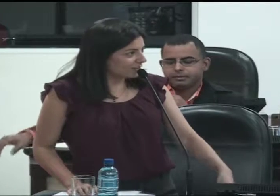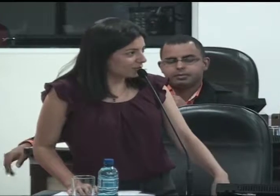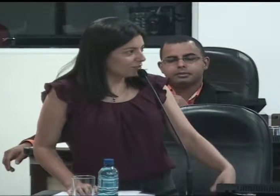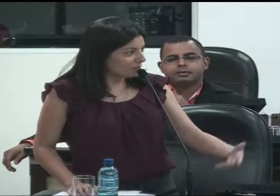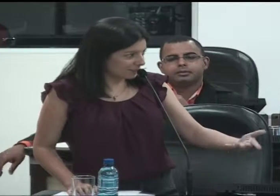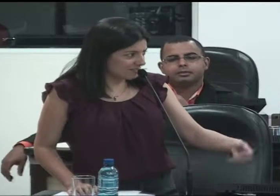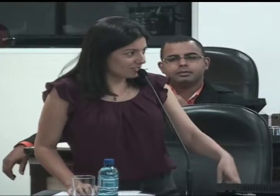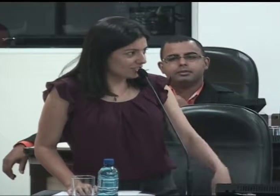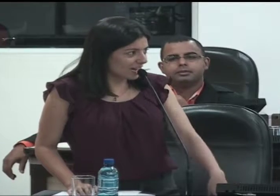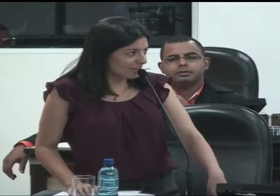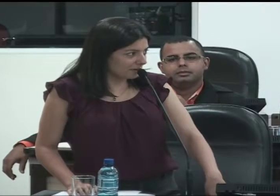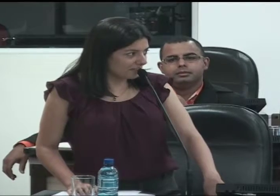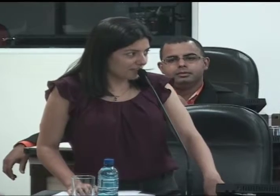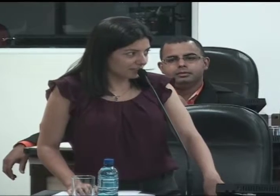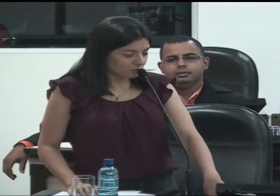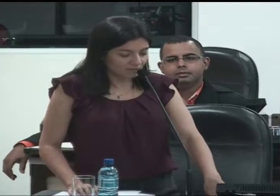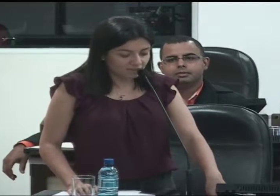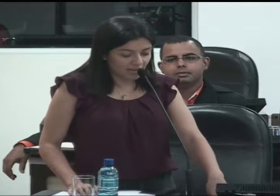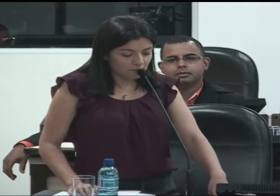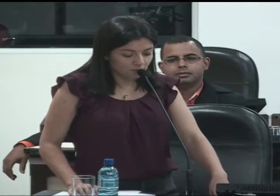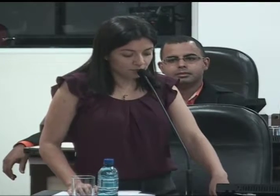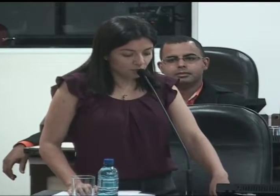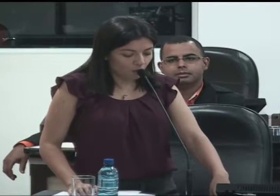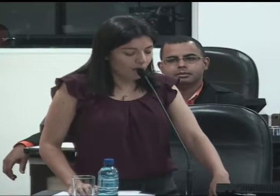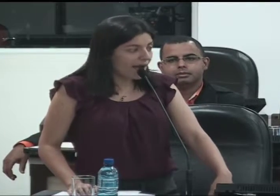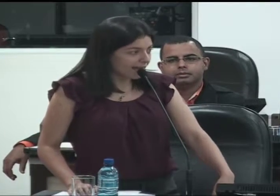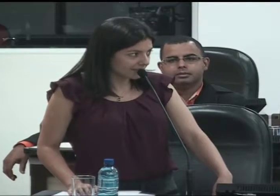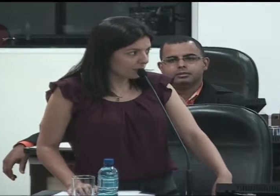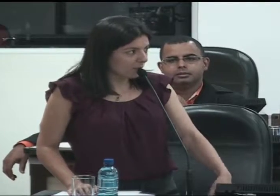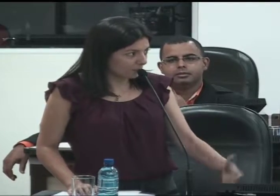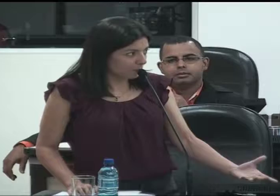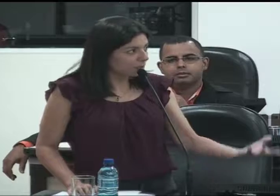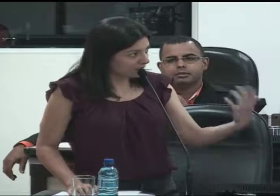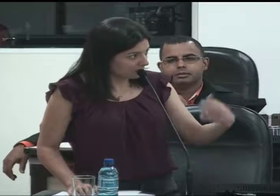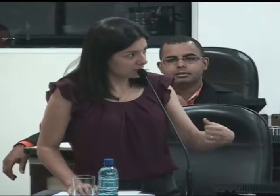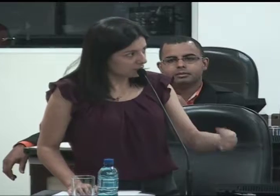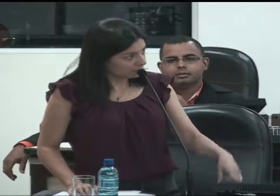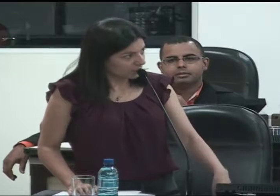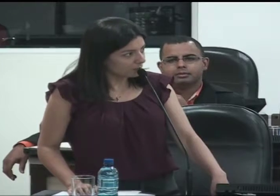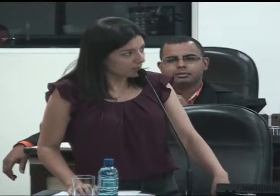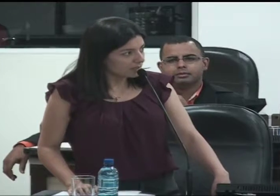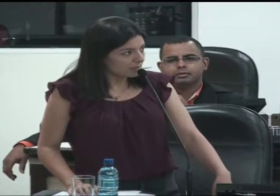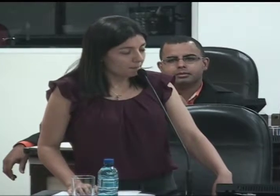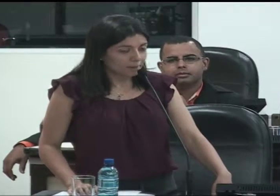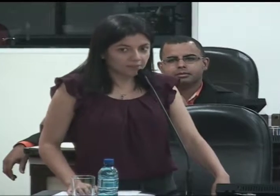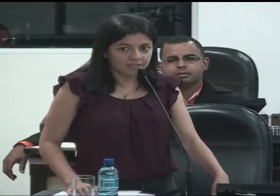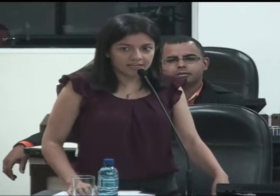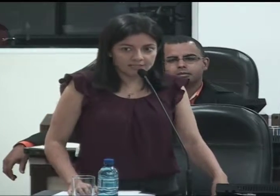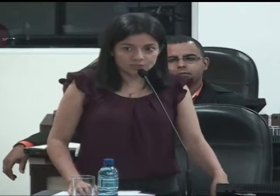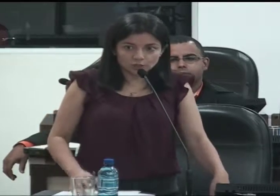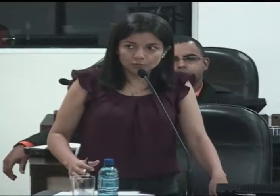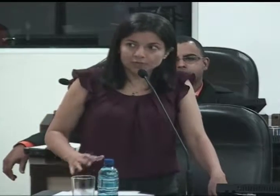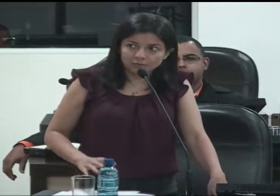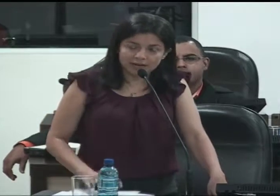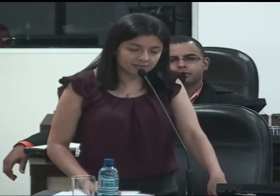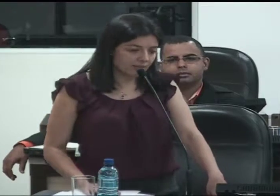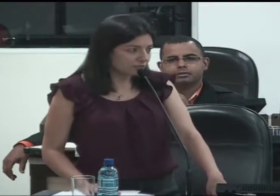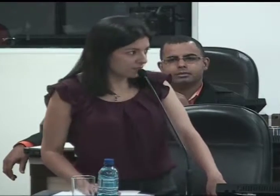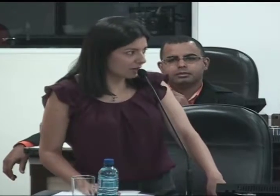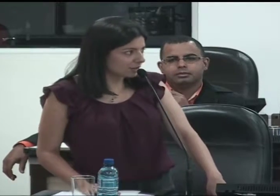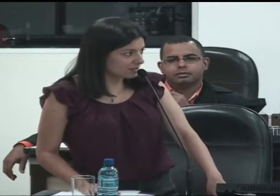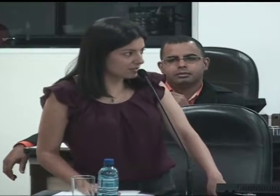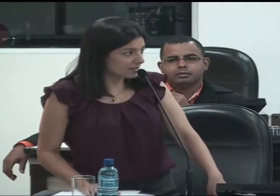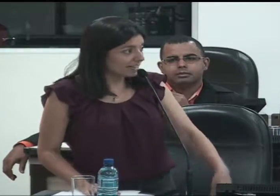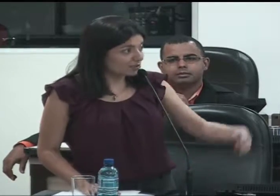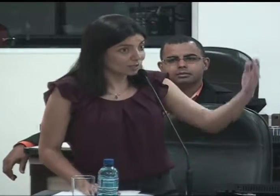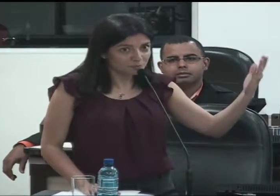era vereadora e fui prestigiar o evento e fiquei muito honrada com a procura depois do Frigo para poder instituir no calendário